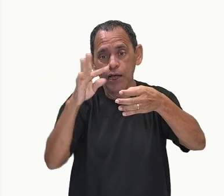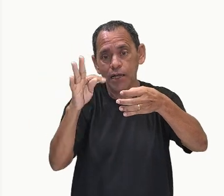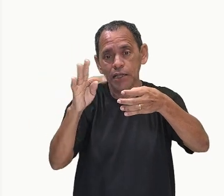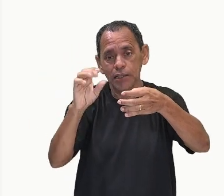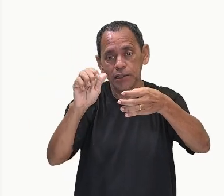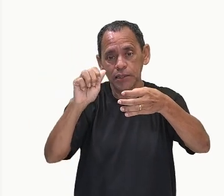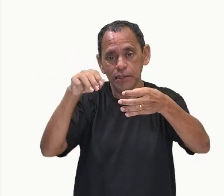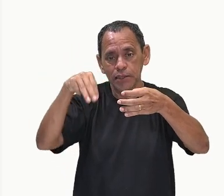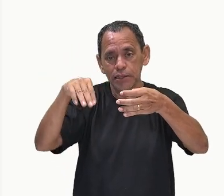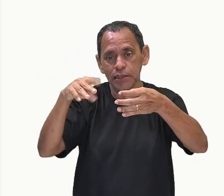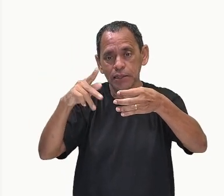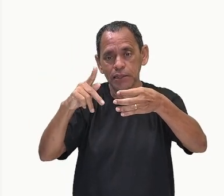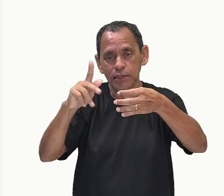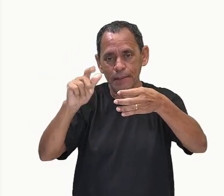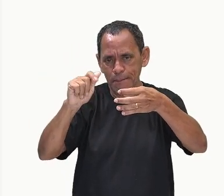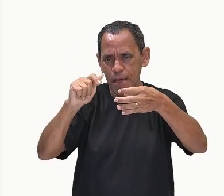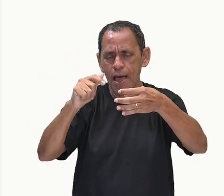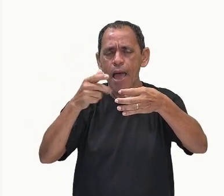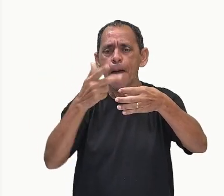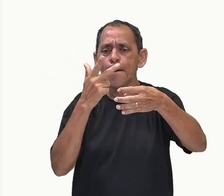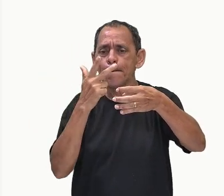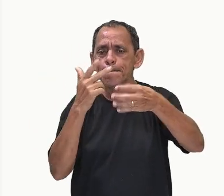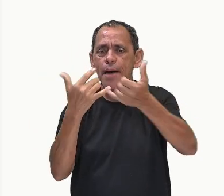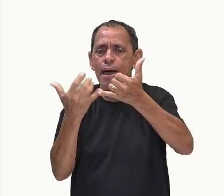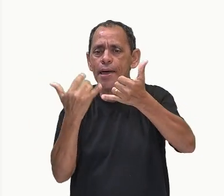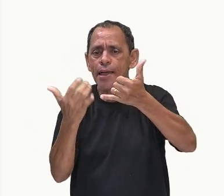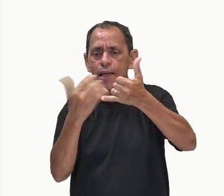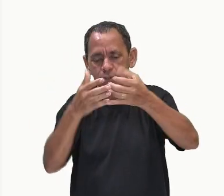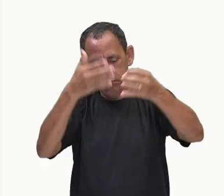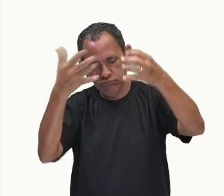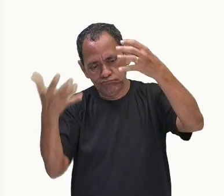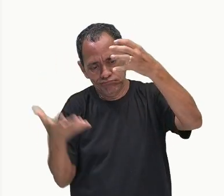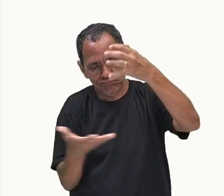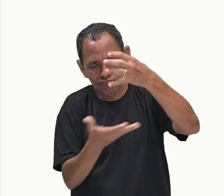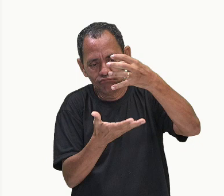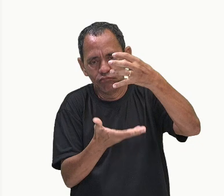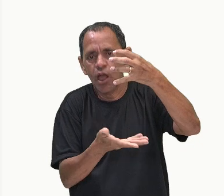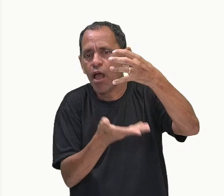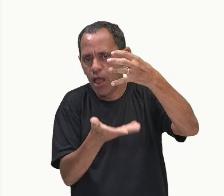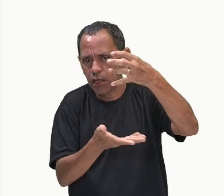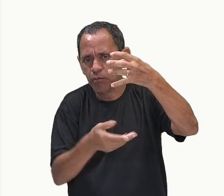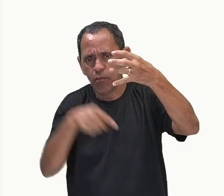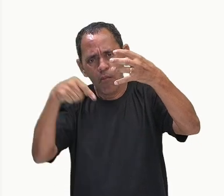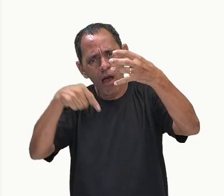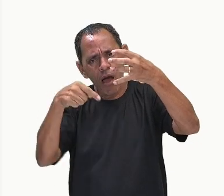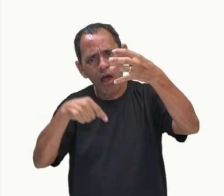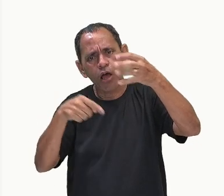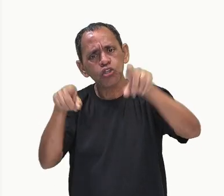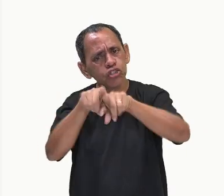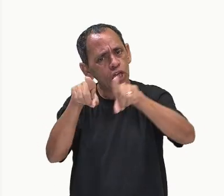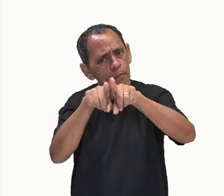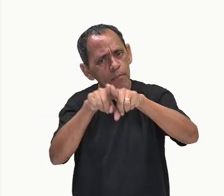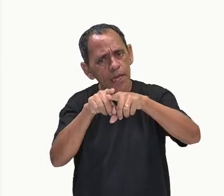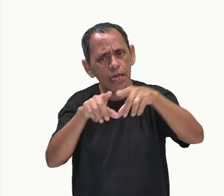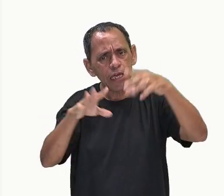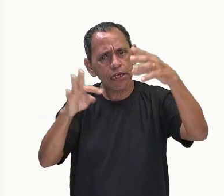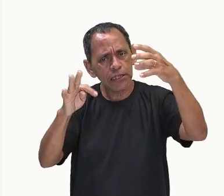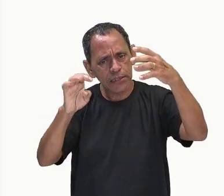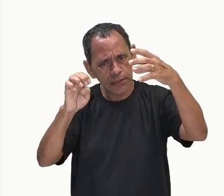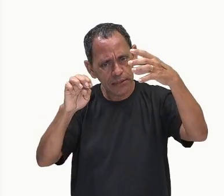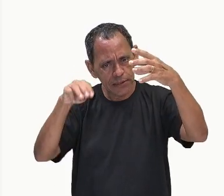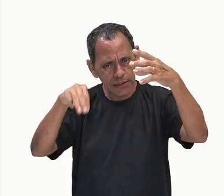essa circunferência de cima, né? Aqui embaixo nós temos aqui uma outra tampa, né? Uma outra base, que